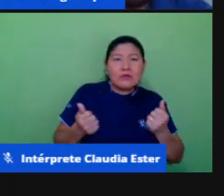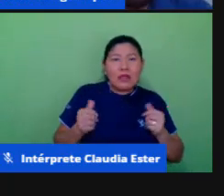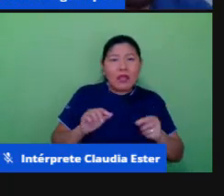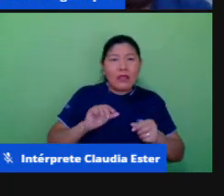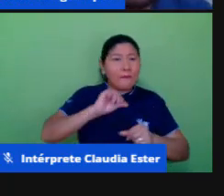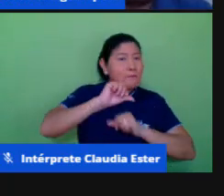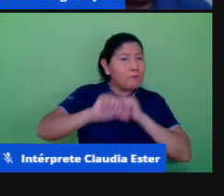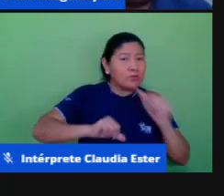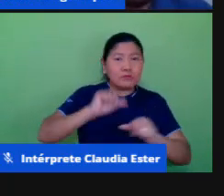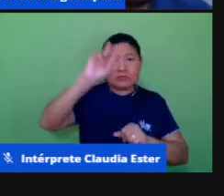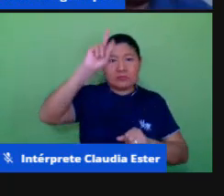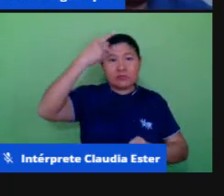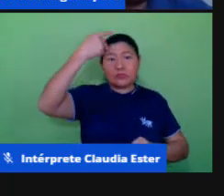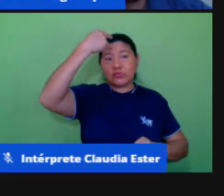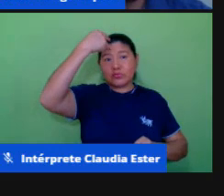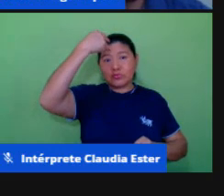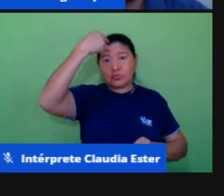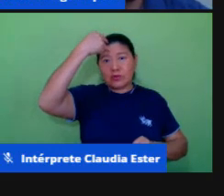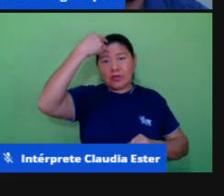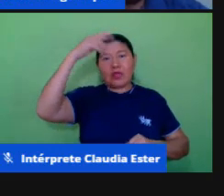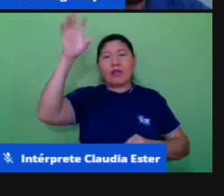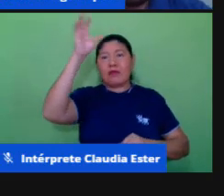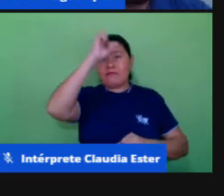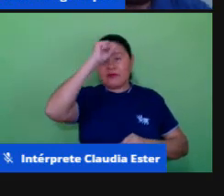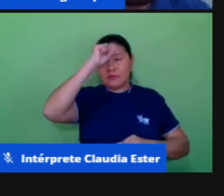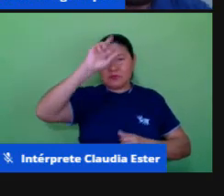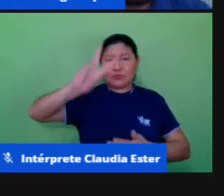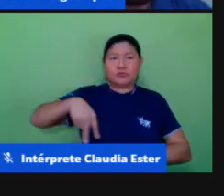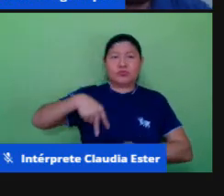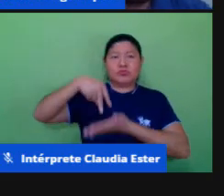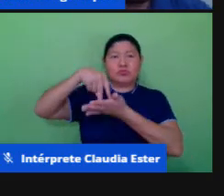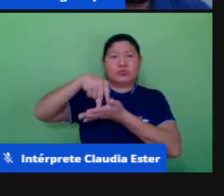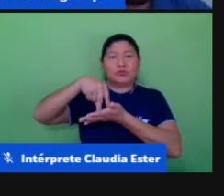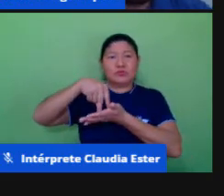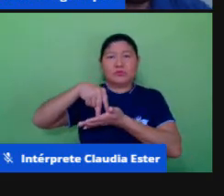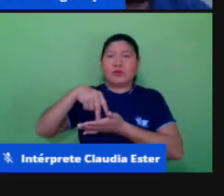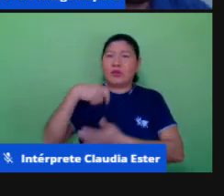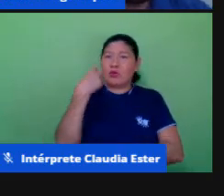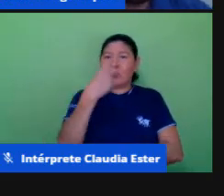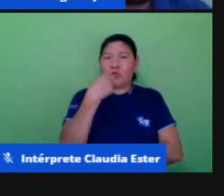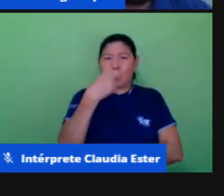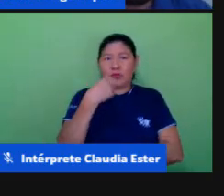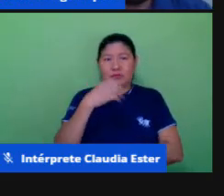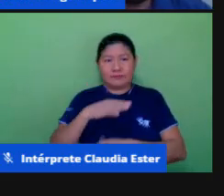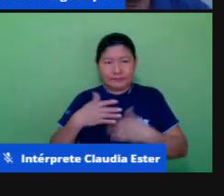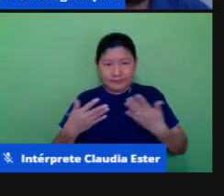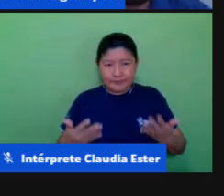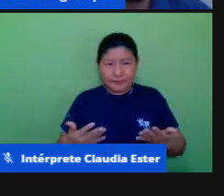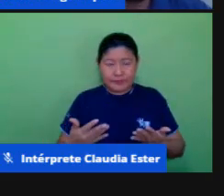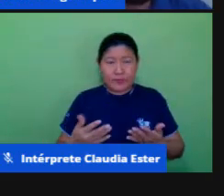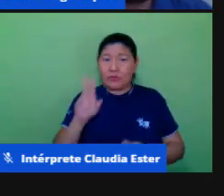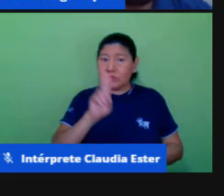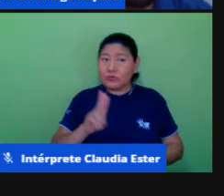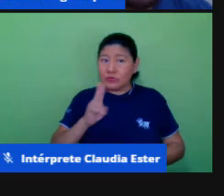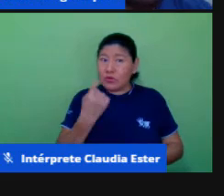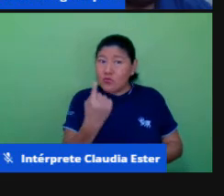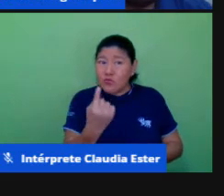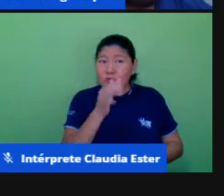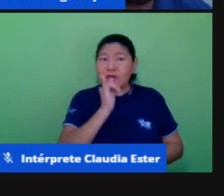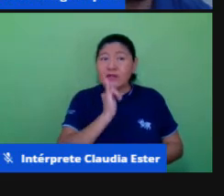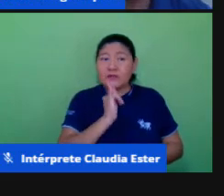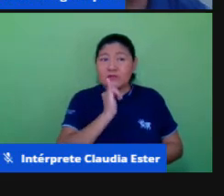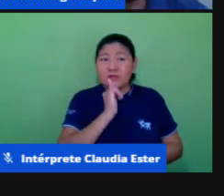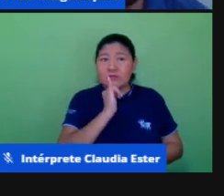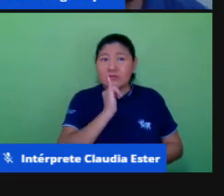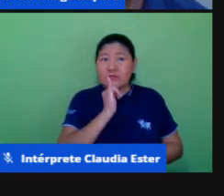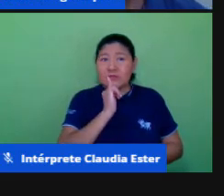de uma prática de linguagem, tá, pessoal? Estou falando de oralidade. Não estou falando de outras práticas de linguagem,